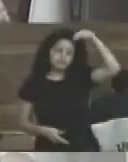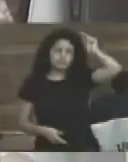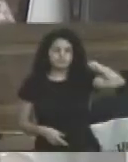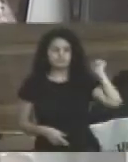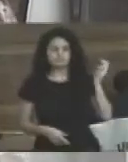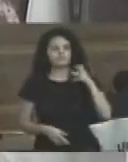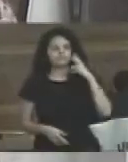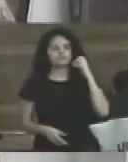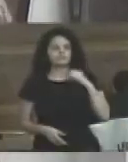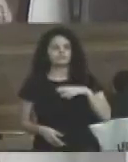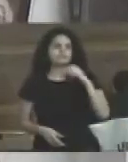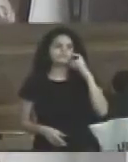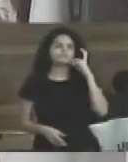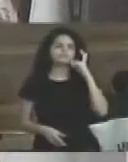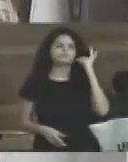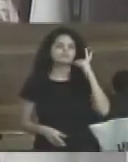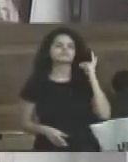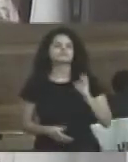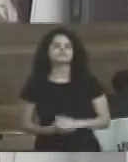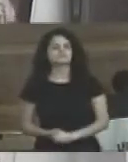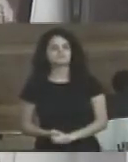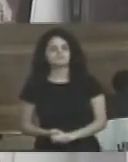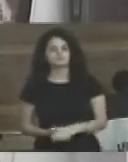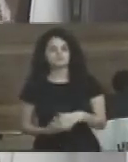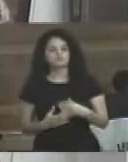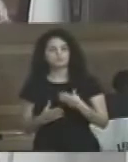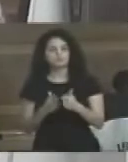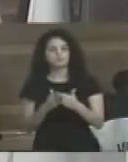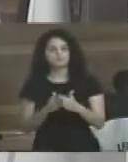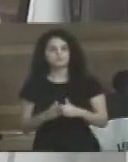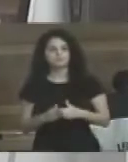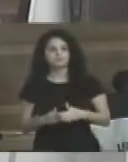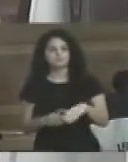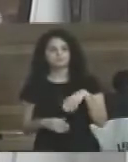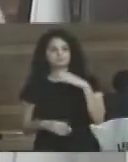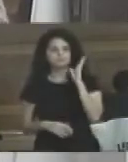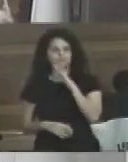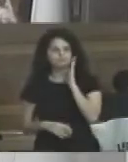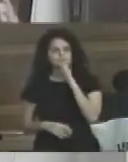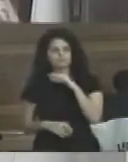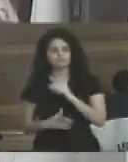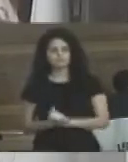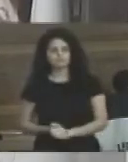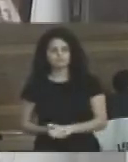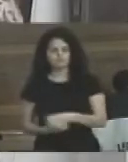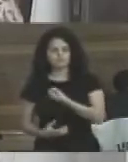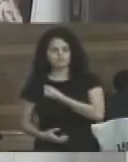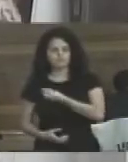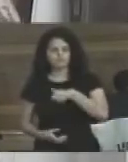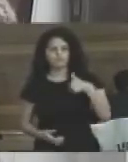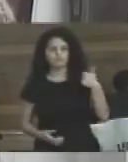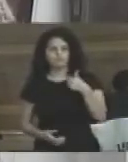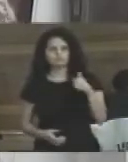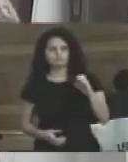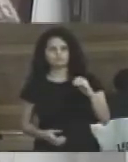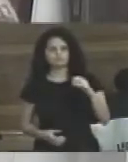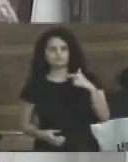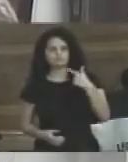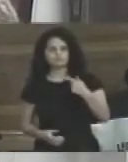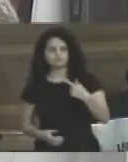nobres vereadores. Gostaria de solicitar regime de urgência para o meu requerimento número 1127 de